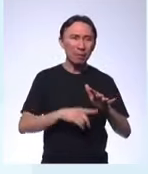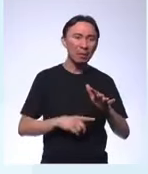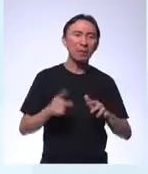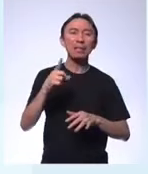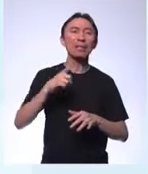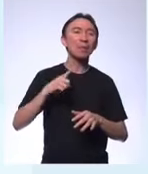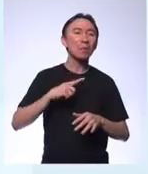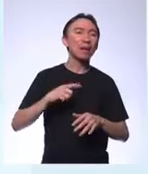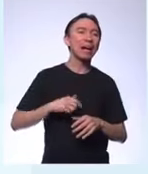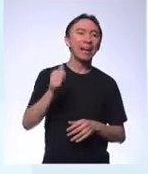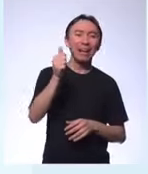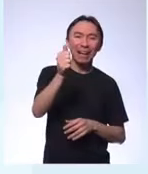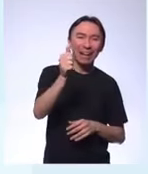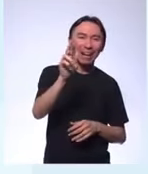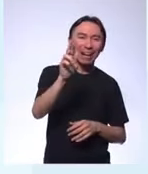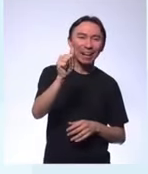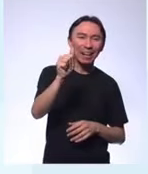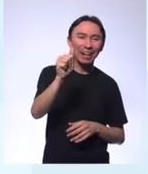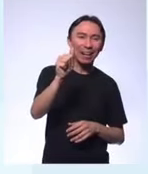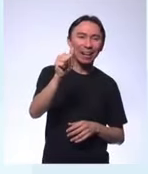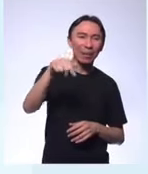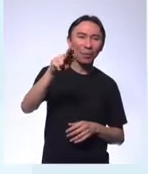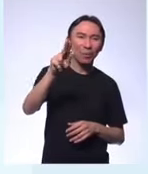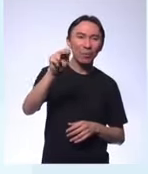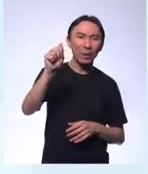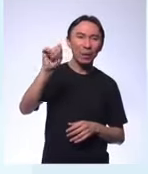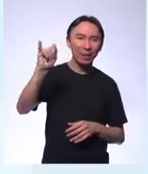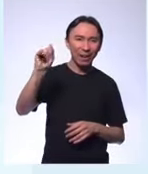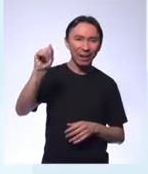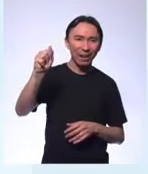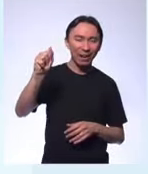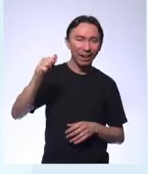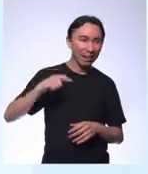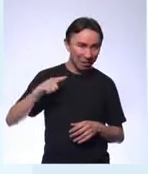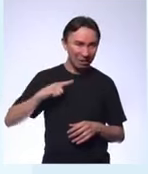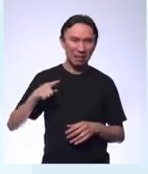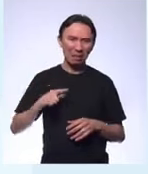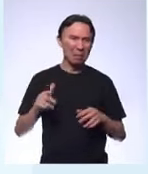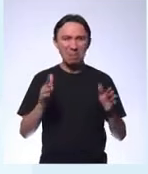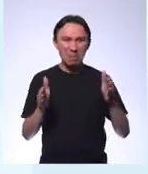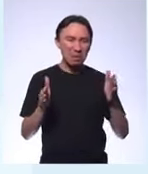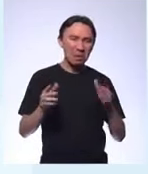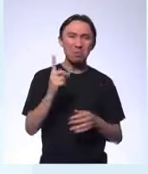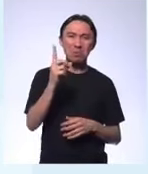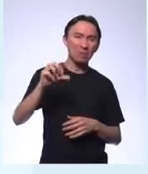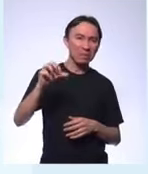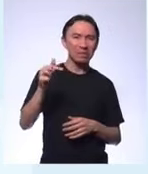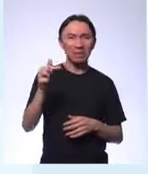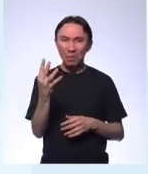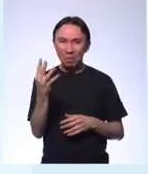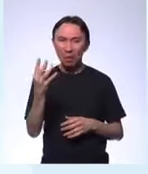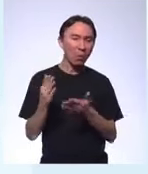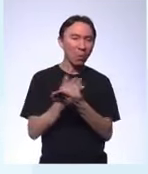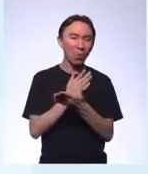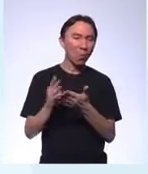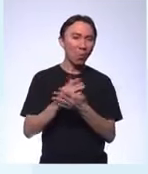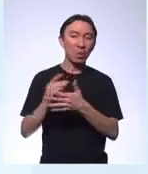1974 e acabou com a prisão de alguns dos líderes aí, tá? Essas atividades dos guerrilheiros,